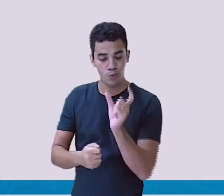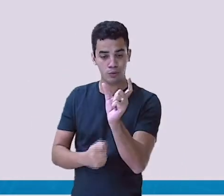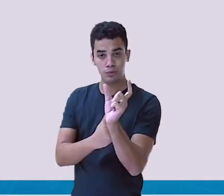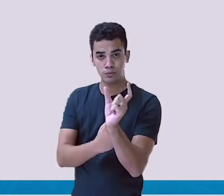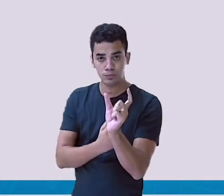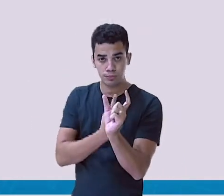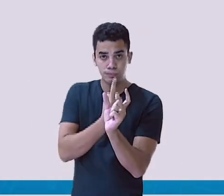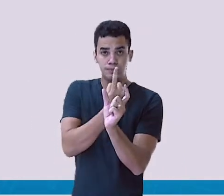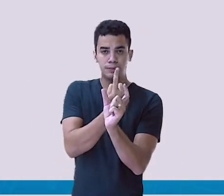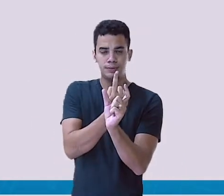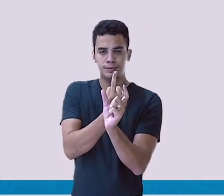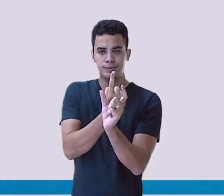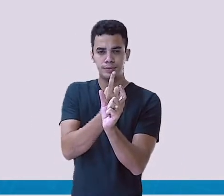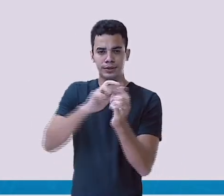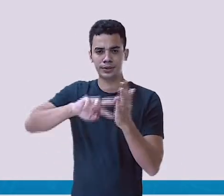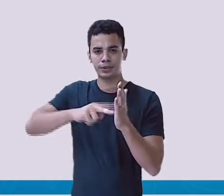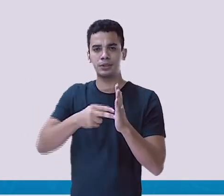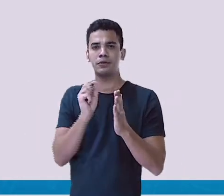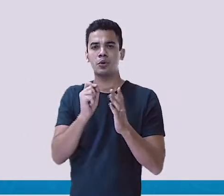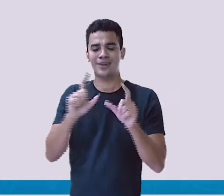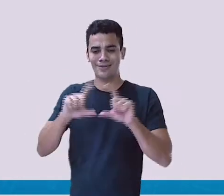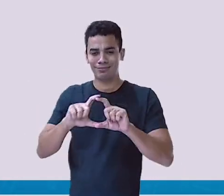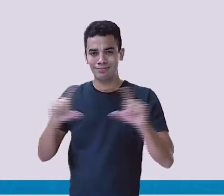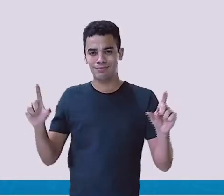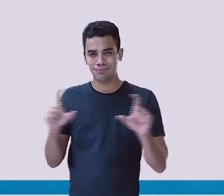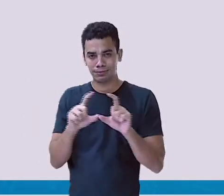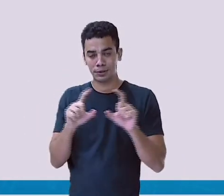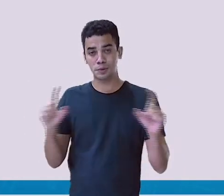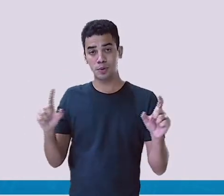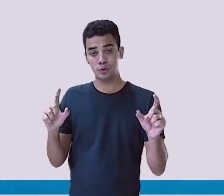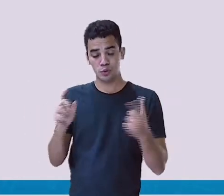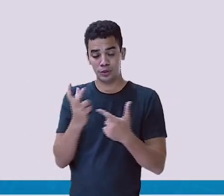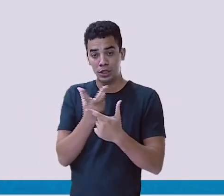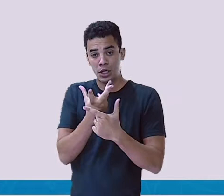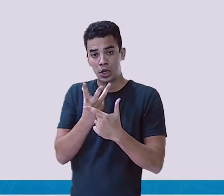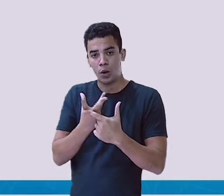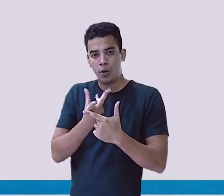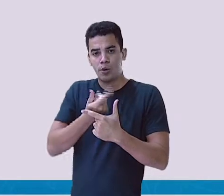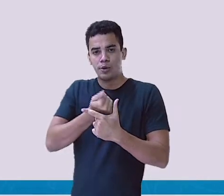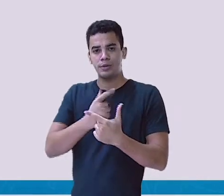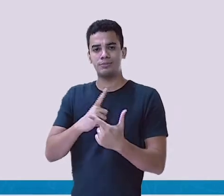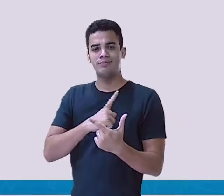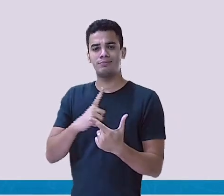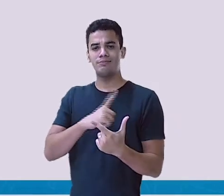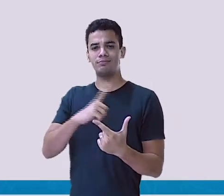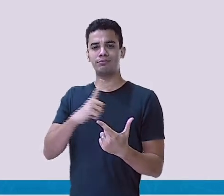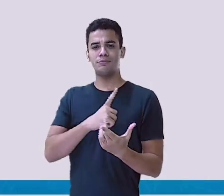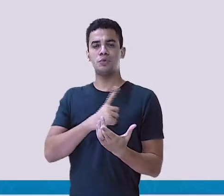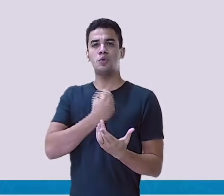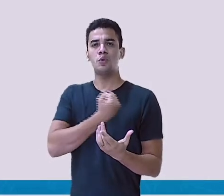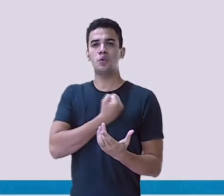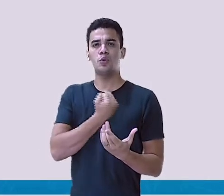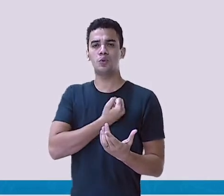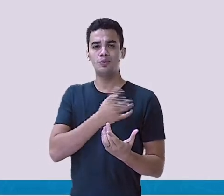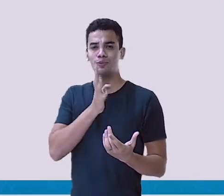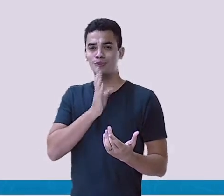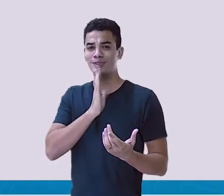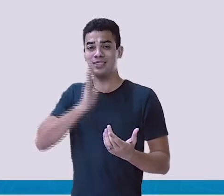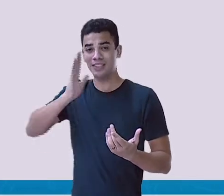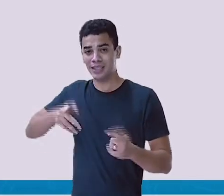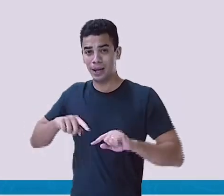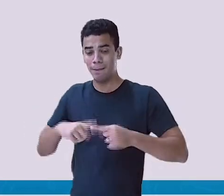por multiplicação de números conhecidos e incógnitas. Eu tenho aqui alguns exemplos de monômios.